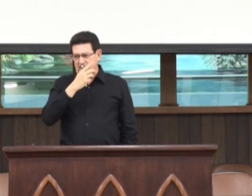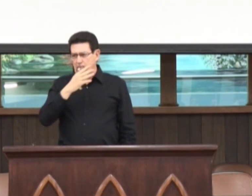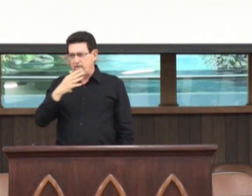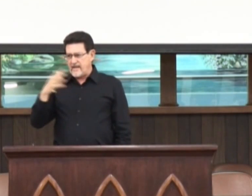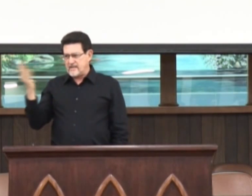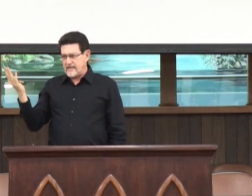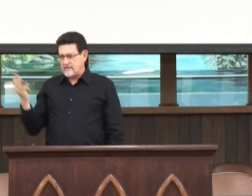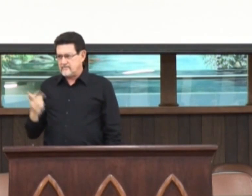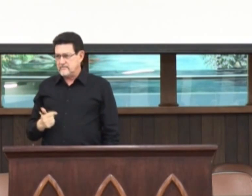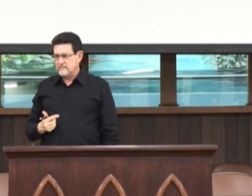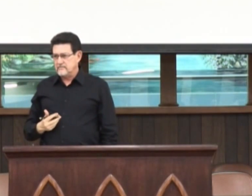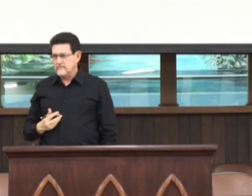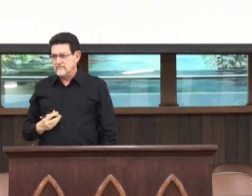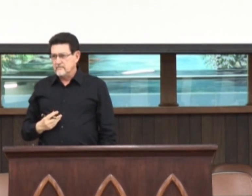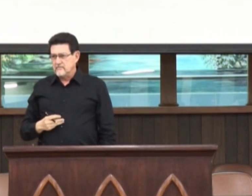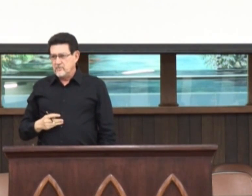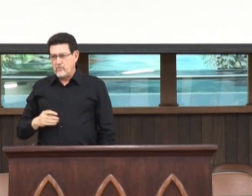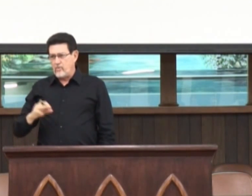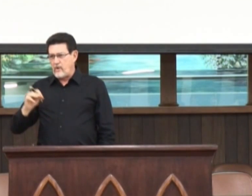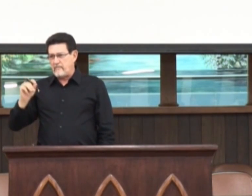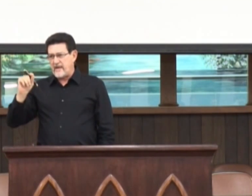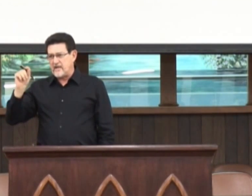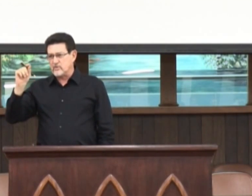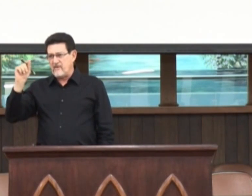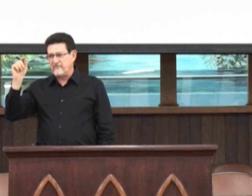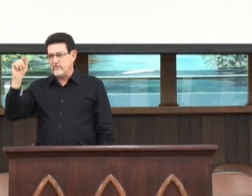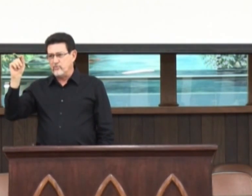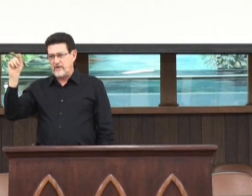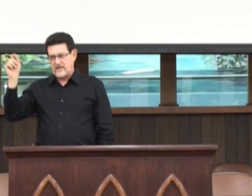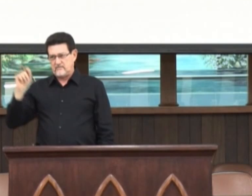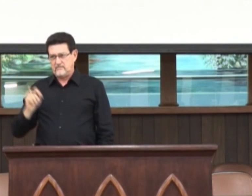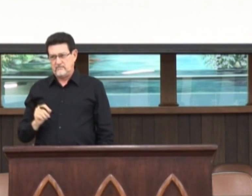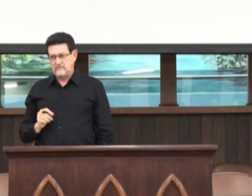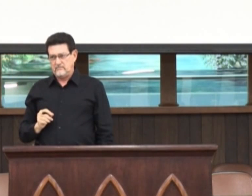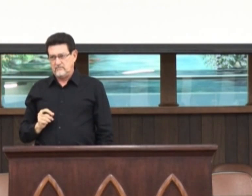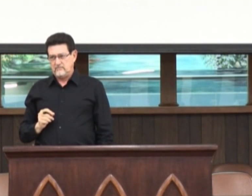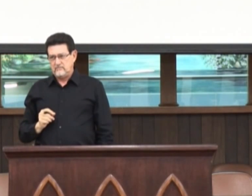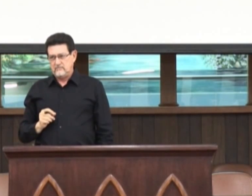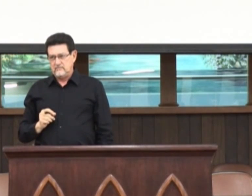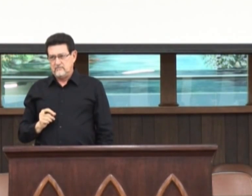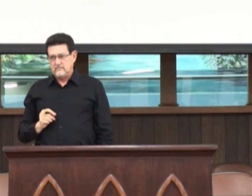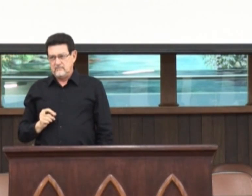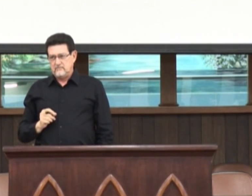Eu usei o Hitler como apenas uma figura.